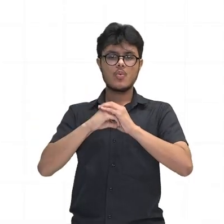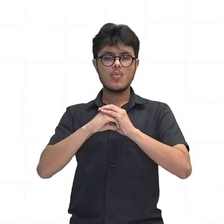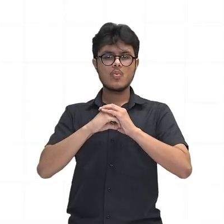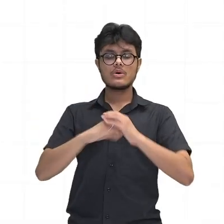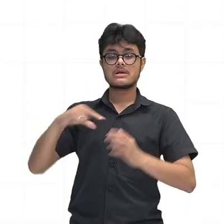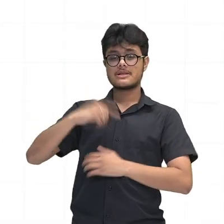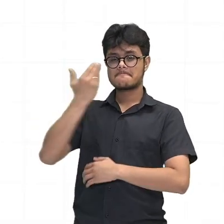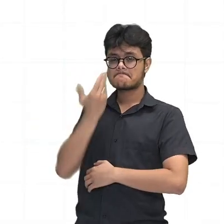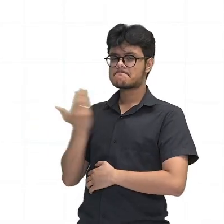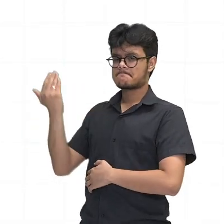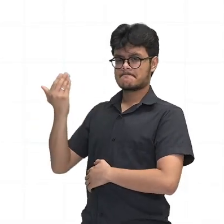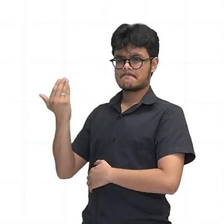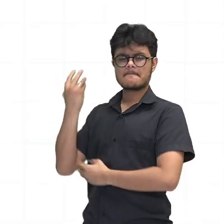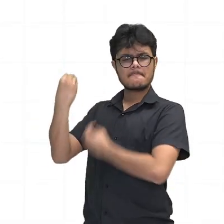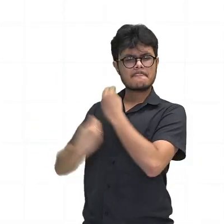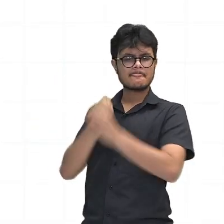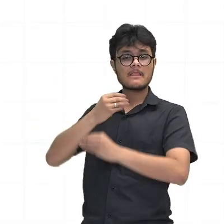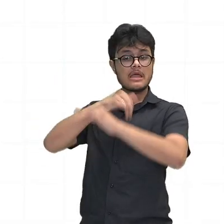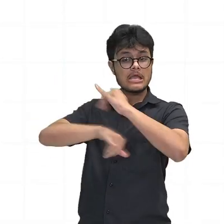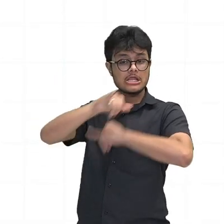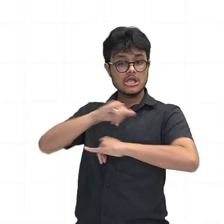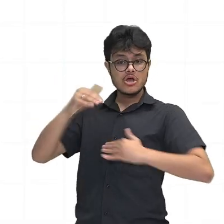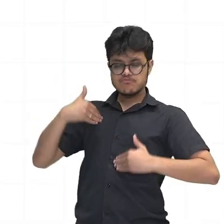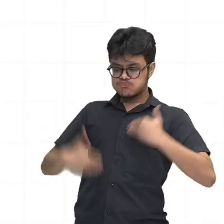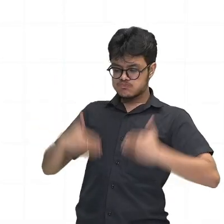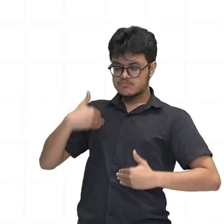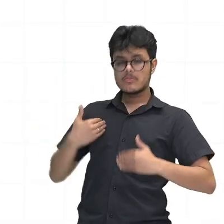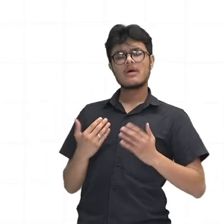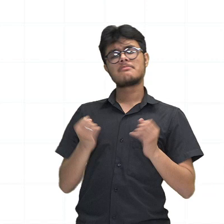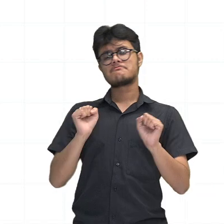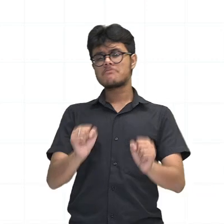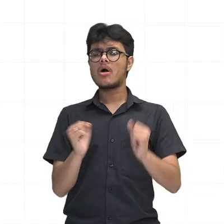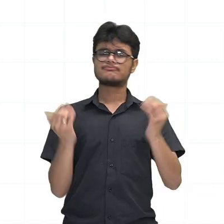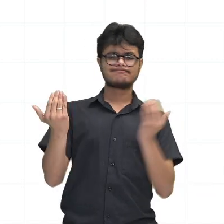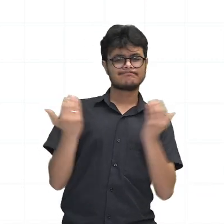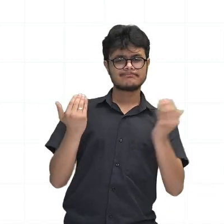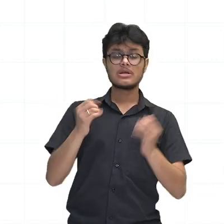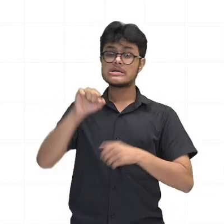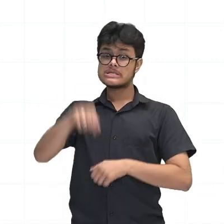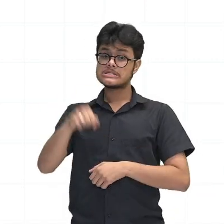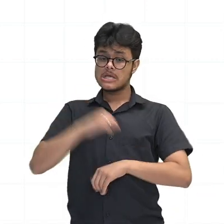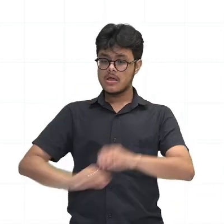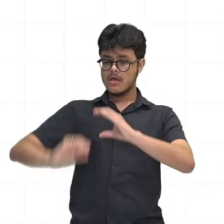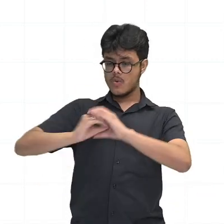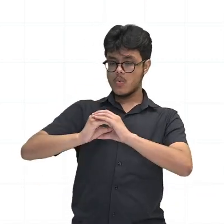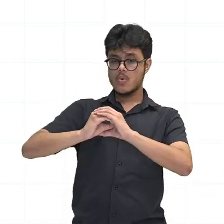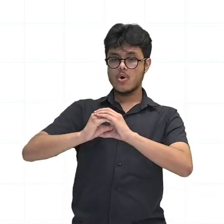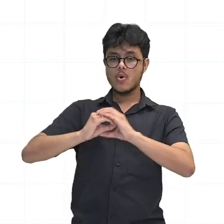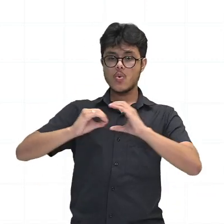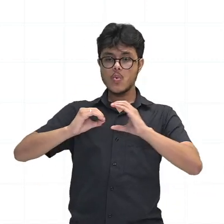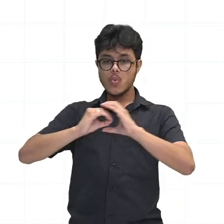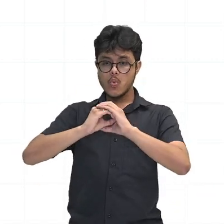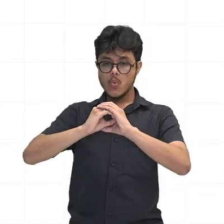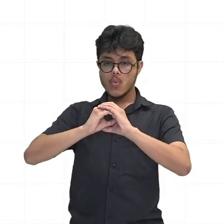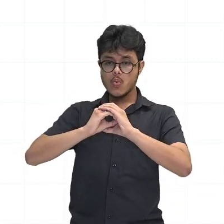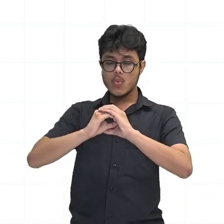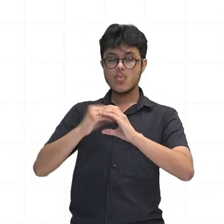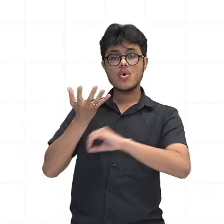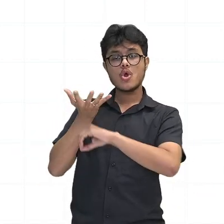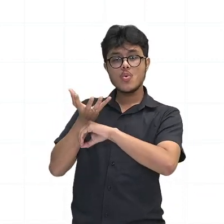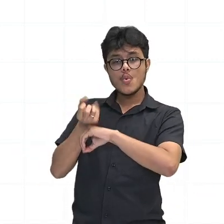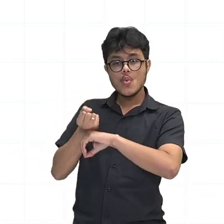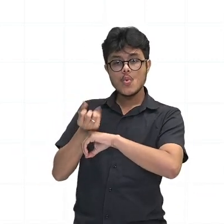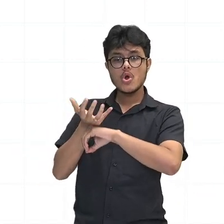aí na nossa cartela. Então, a gente pode comparar a respiração celular com um